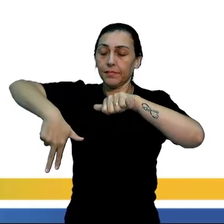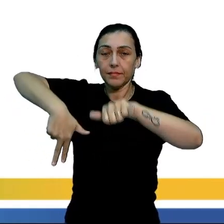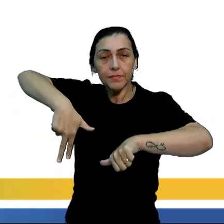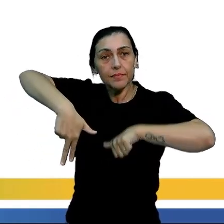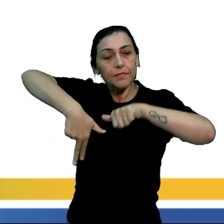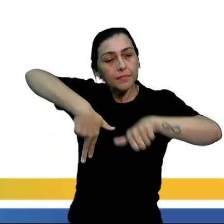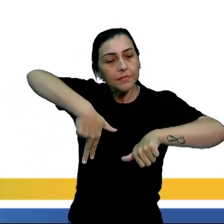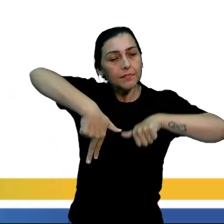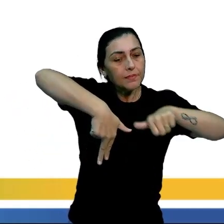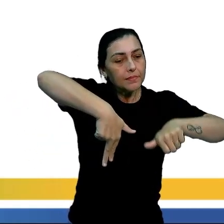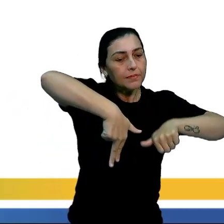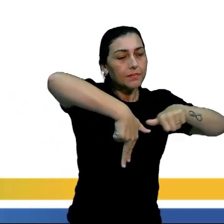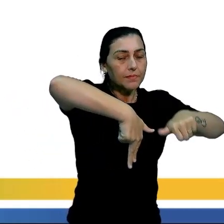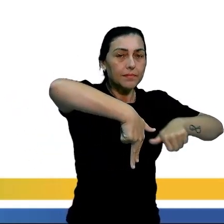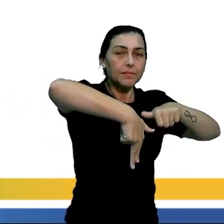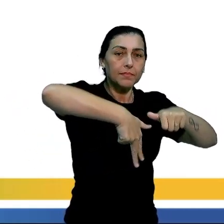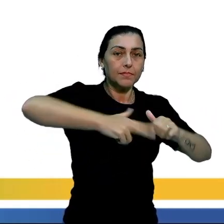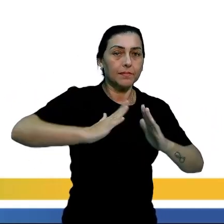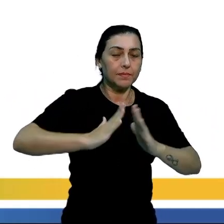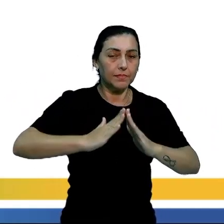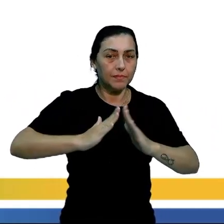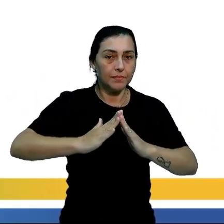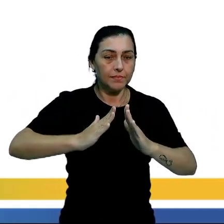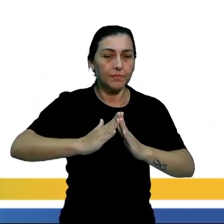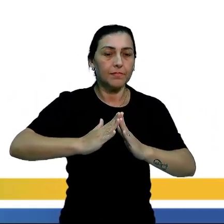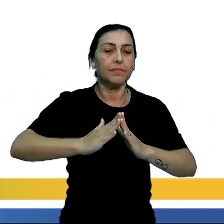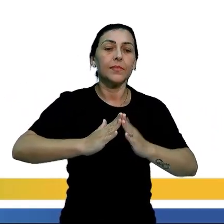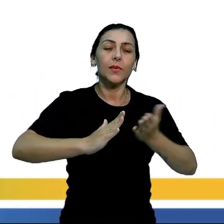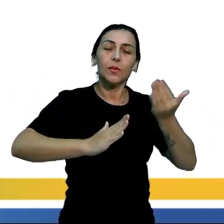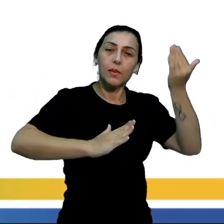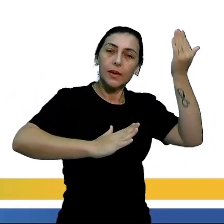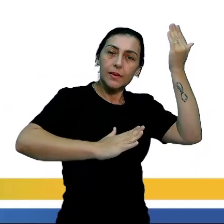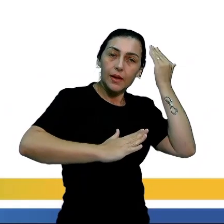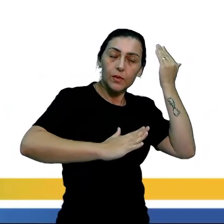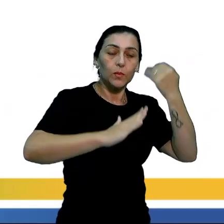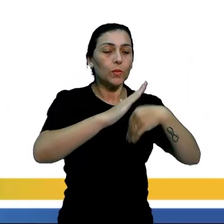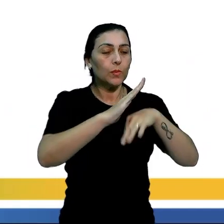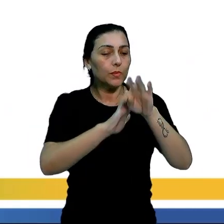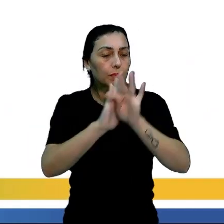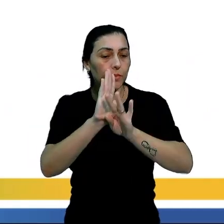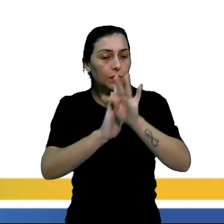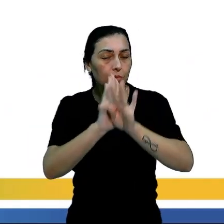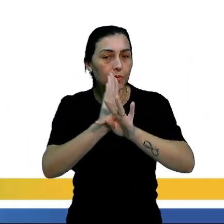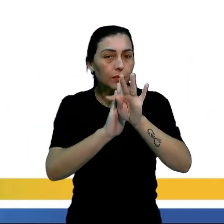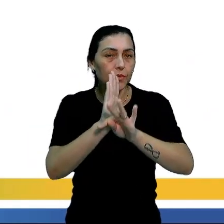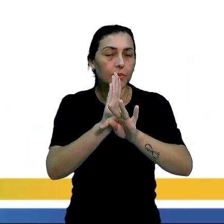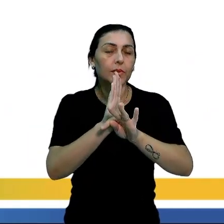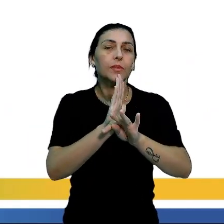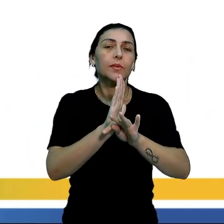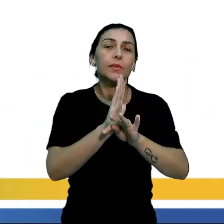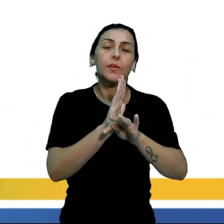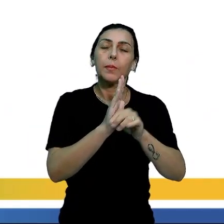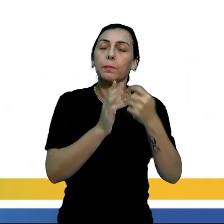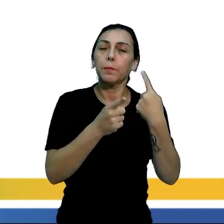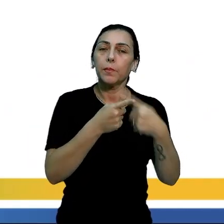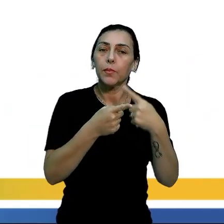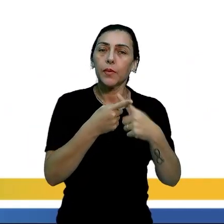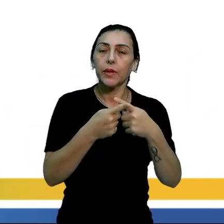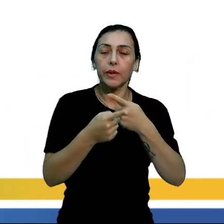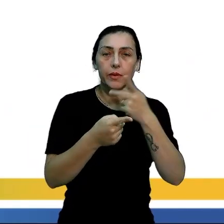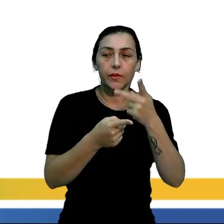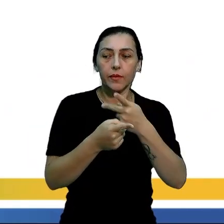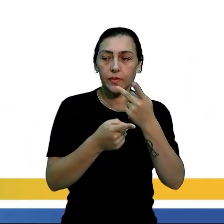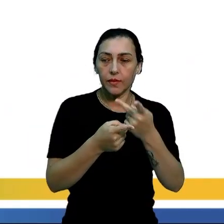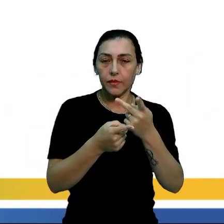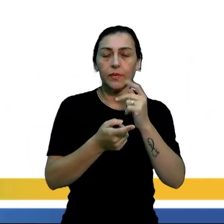nômade de seus antepassados. Galerinha, o texto, né? Os seus antepassados, né? Porque ele fala